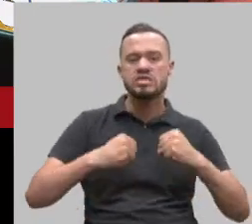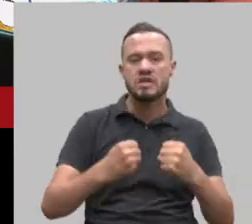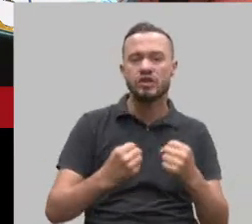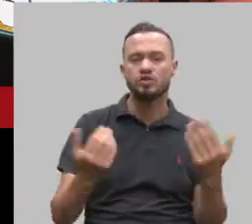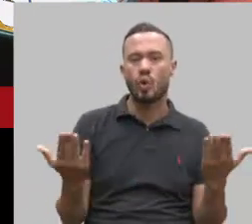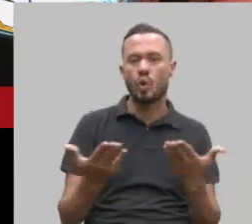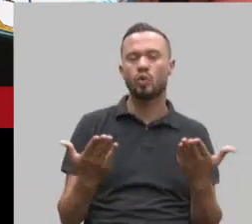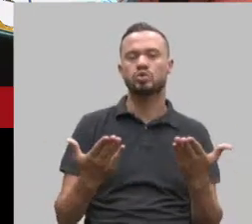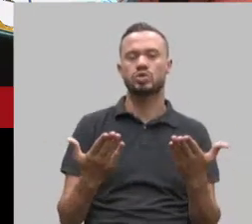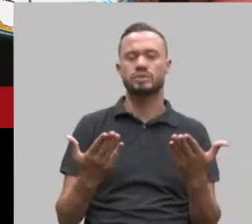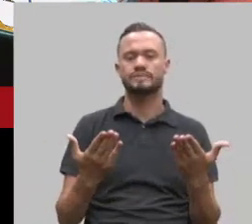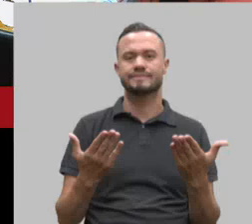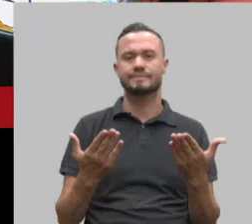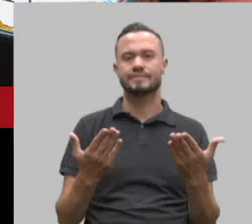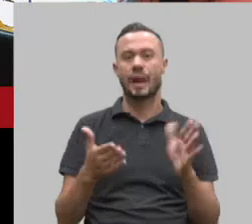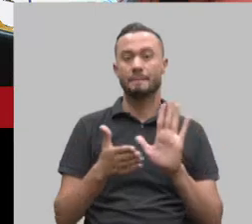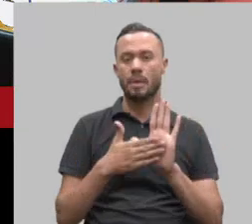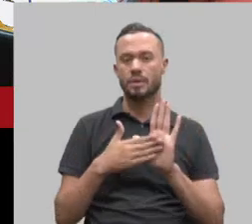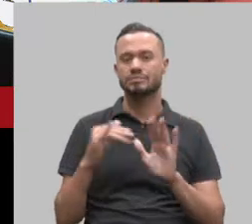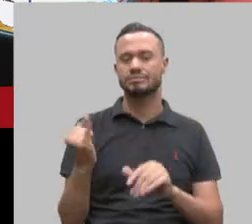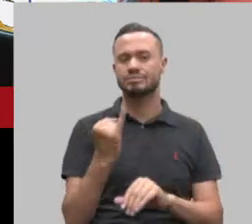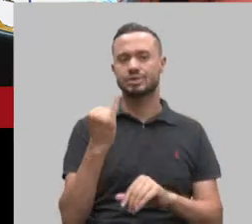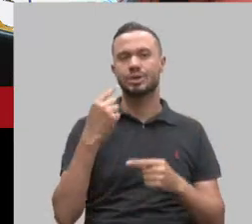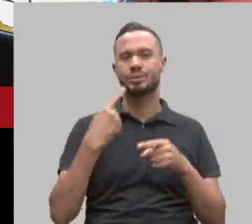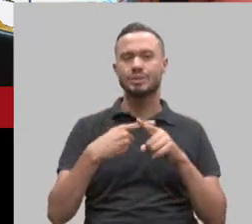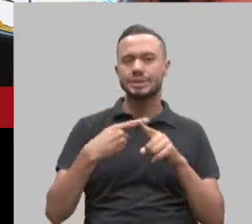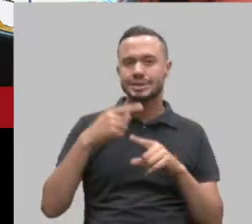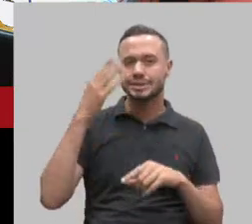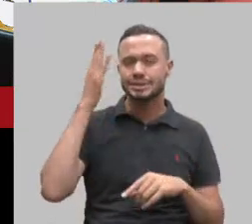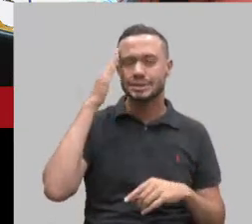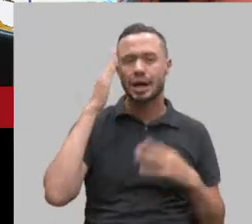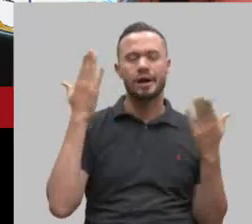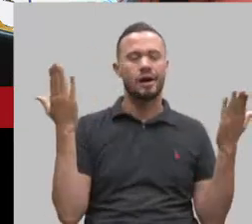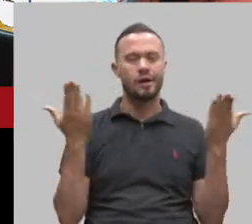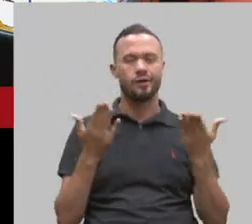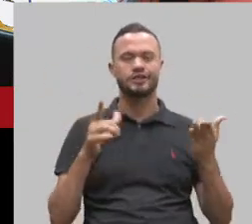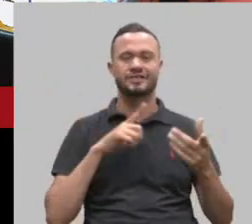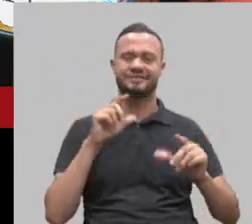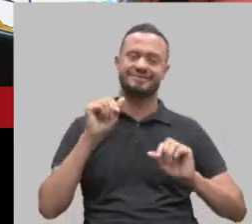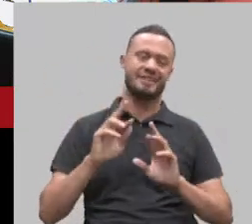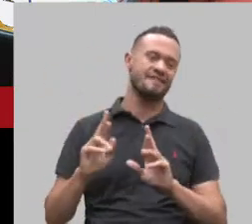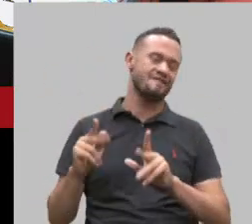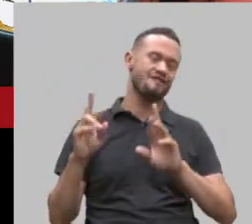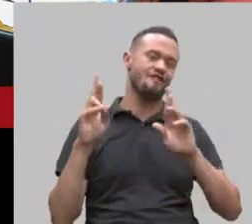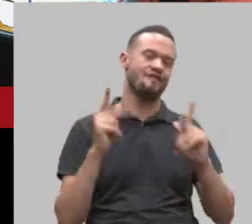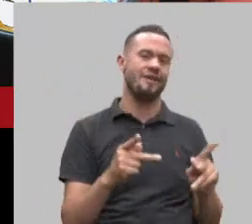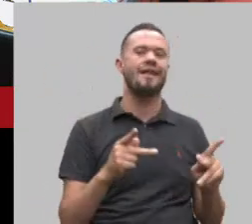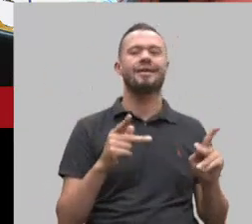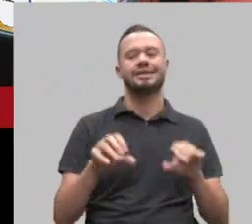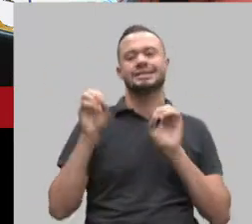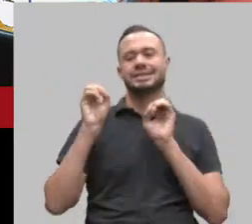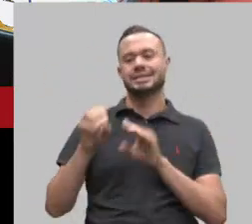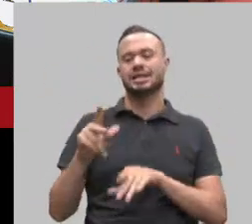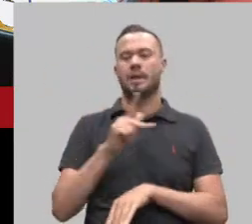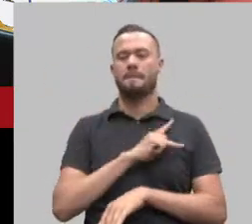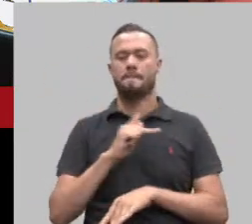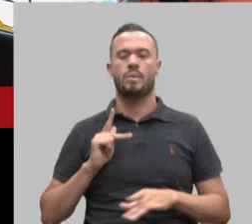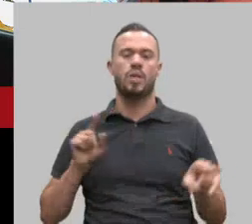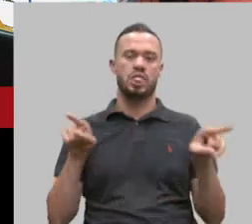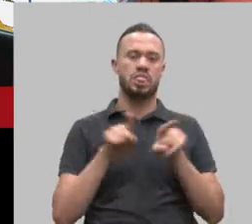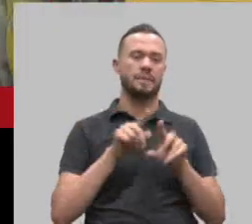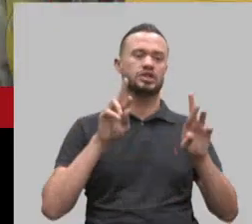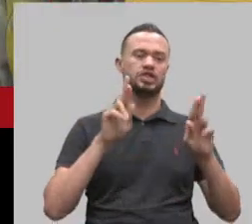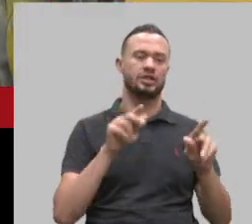importante a gente sabe que ainda hoje existe uma diferença muito grande do ensino público e do ensino